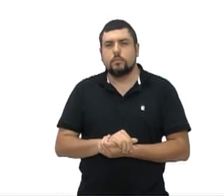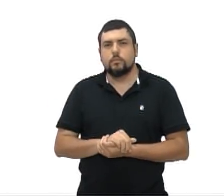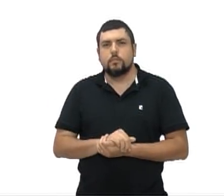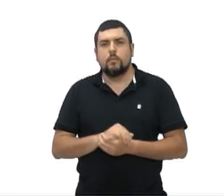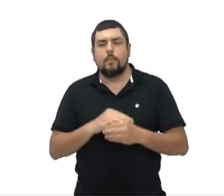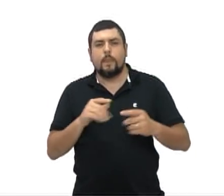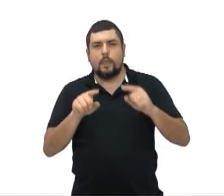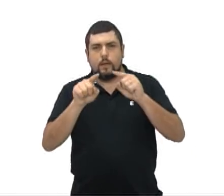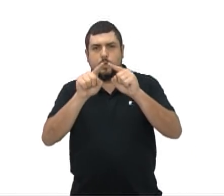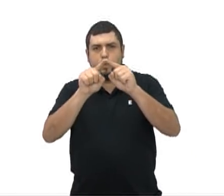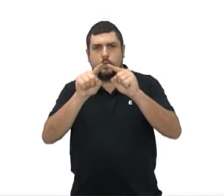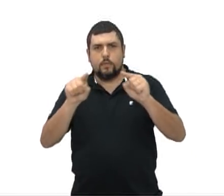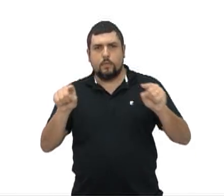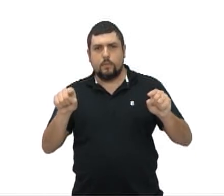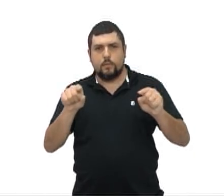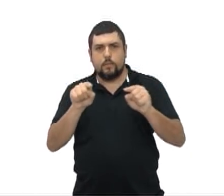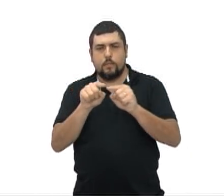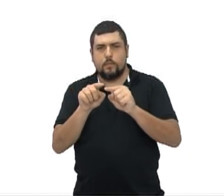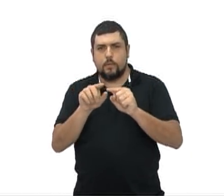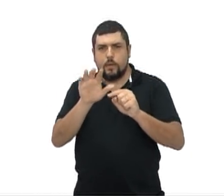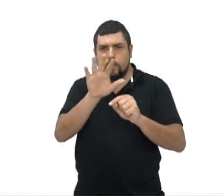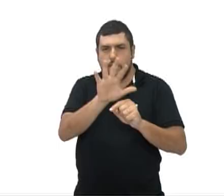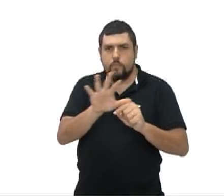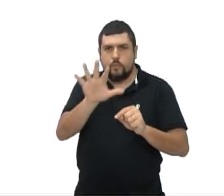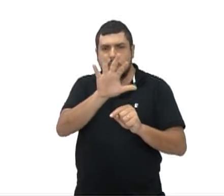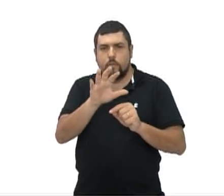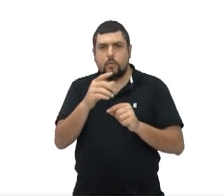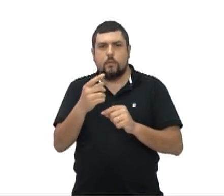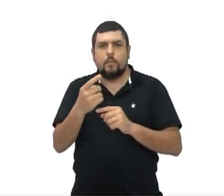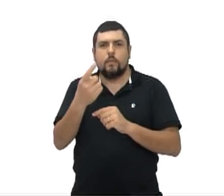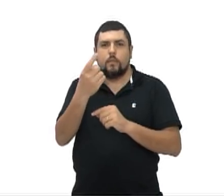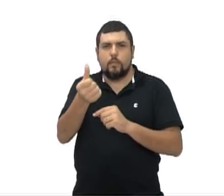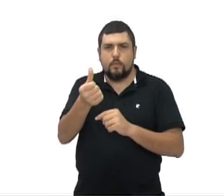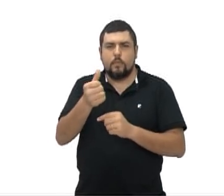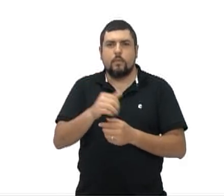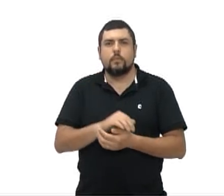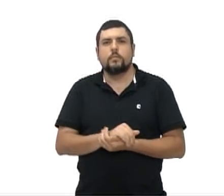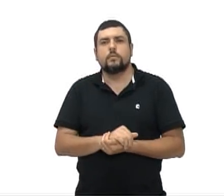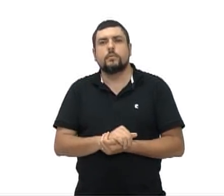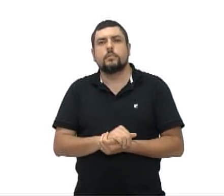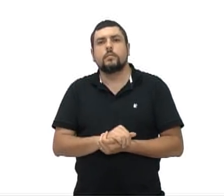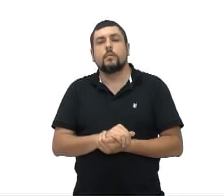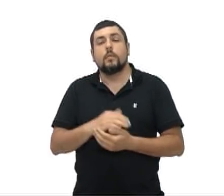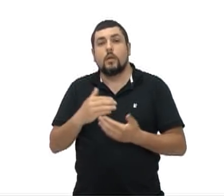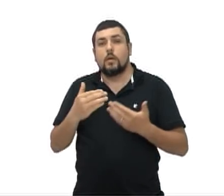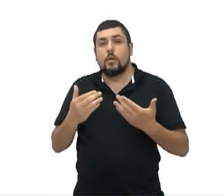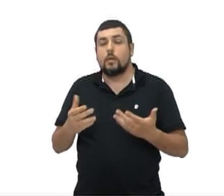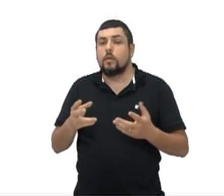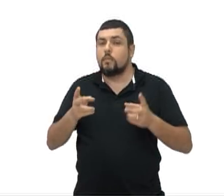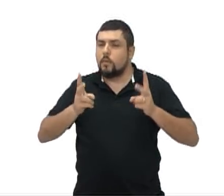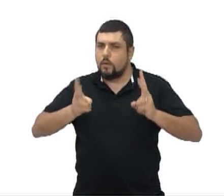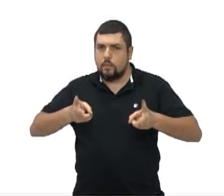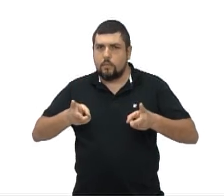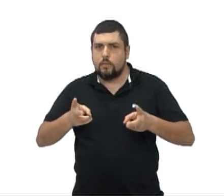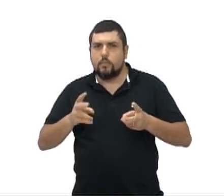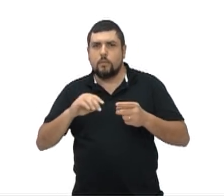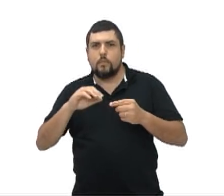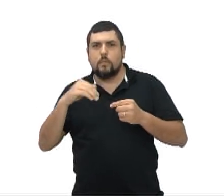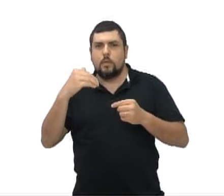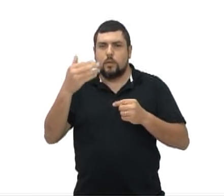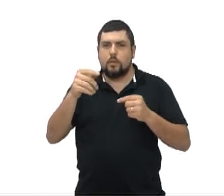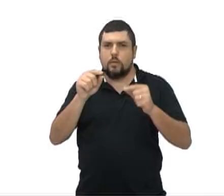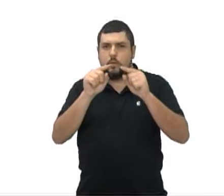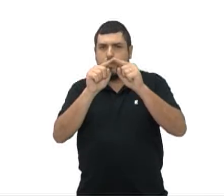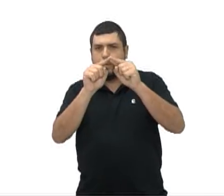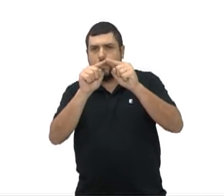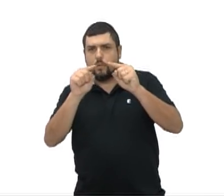Então, a área do triângulo será 16. Aquela mesma situação, tá? Conte-se uma metade